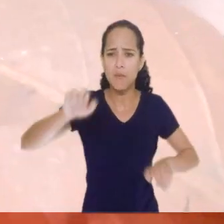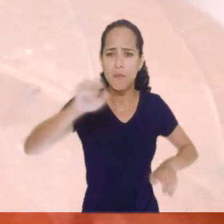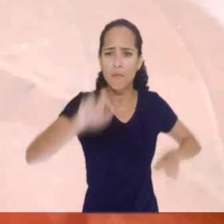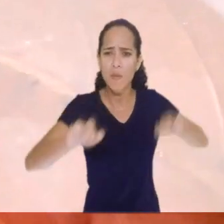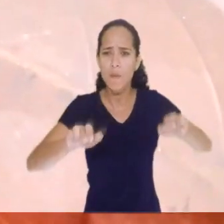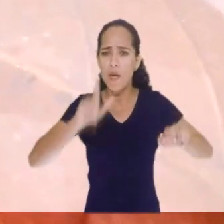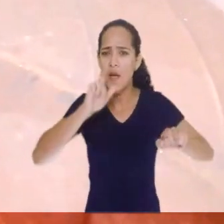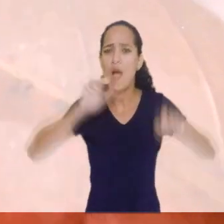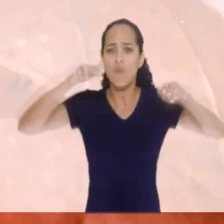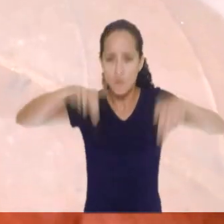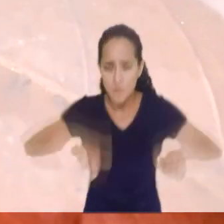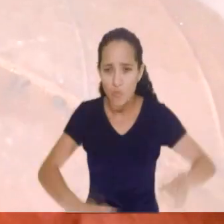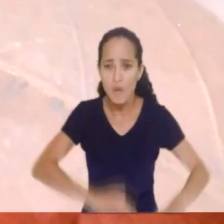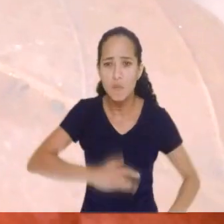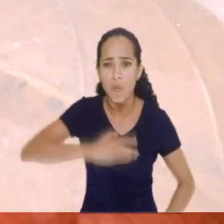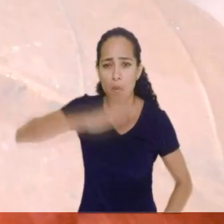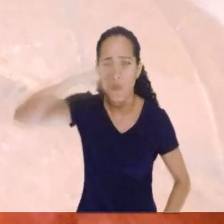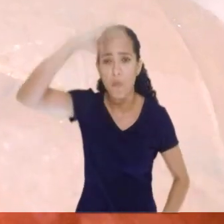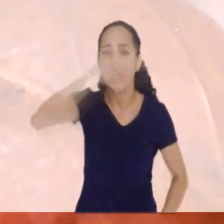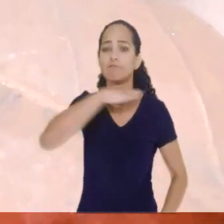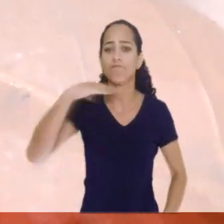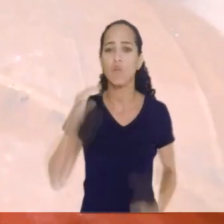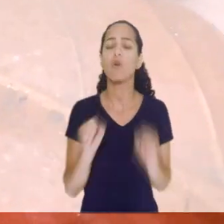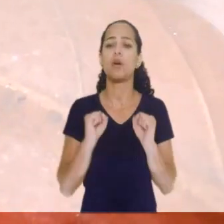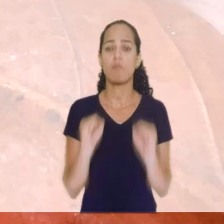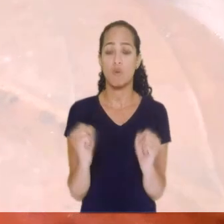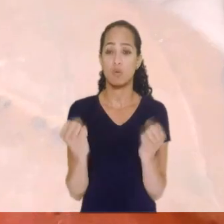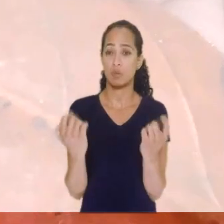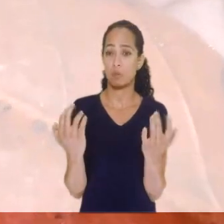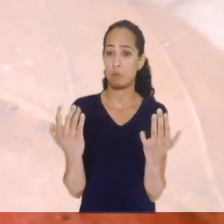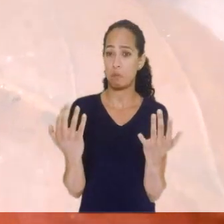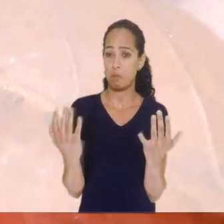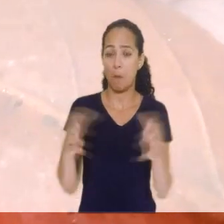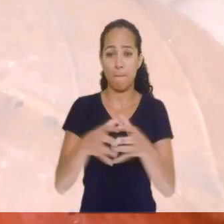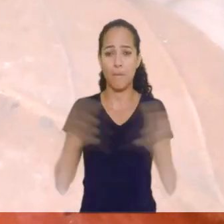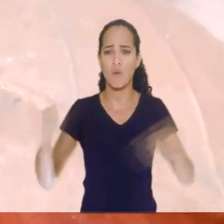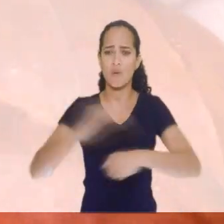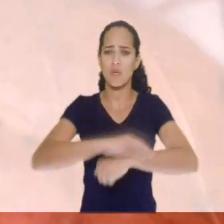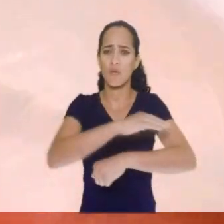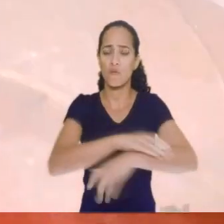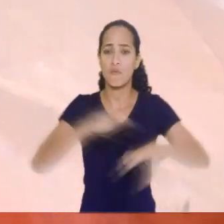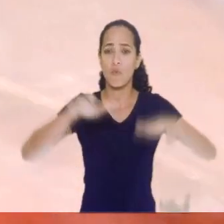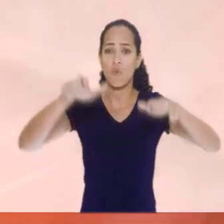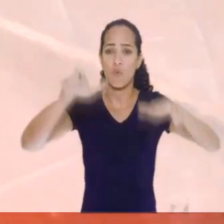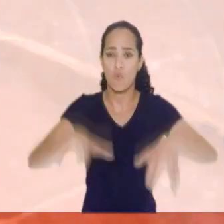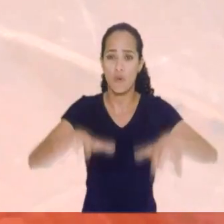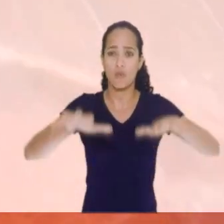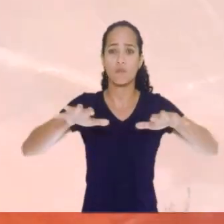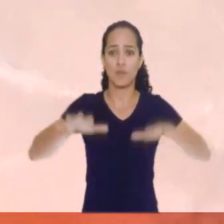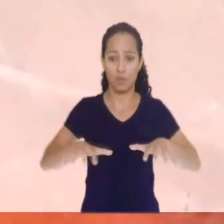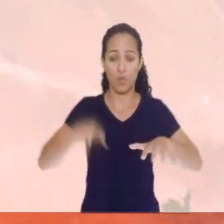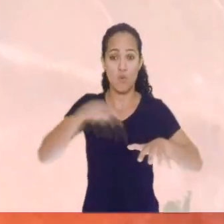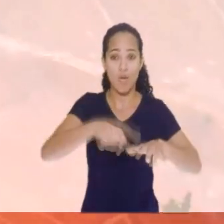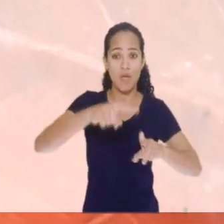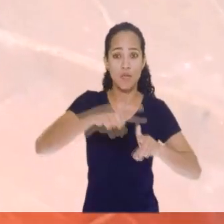E ele não se dá bem com água, é mais fácil ele morrer afogado que nadar. Ele tem os dedos reduzidos, né? Em geral, um anfíbio tem 4 dedos